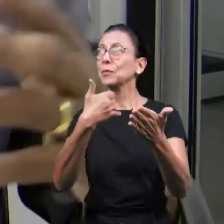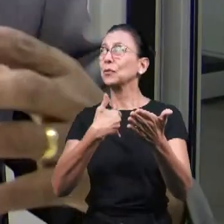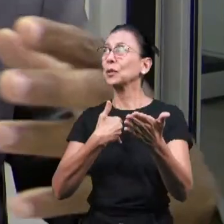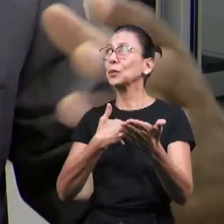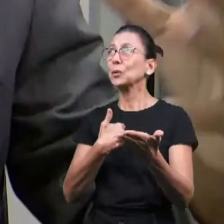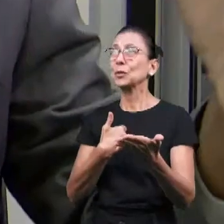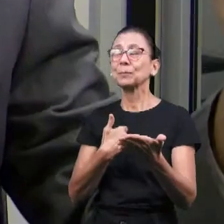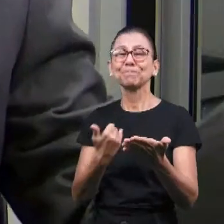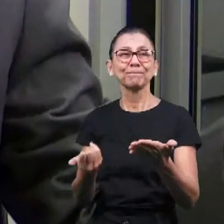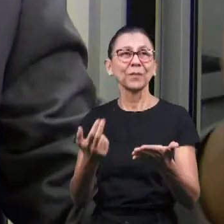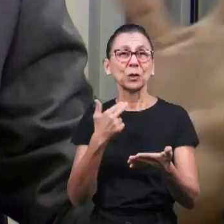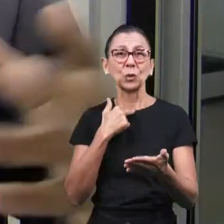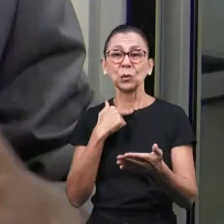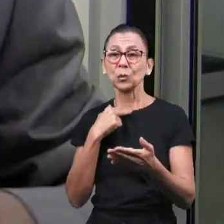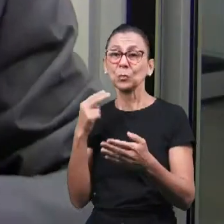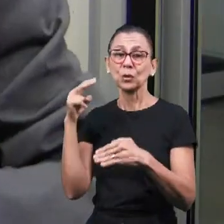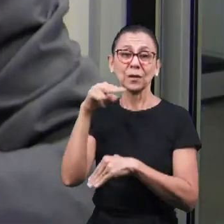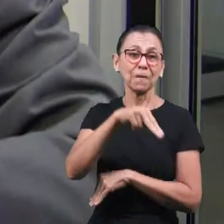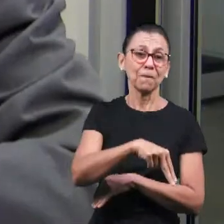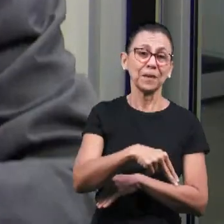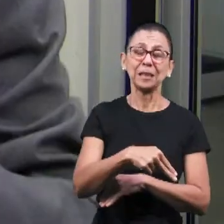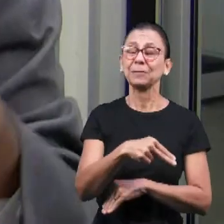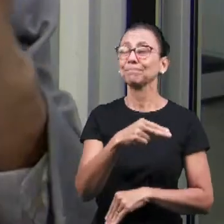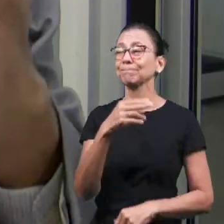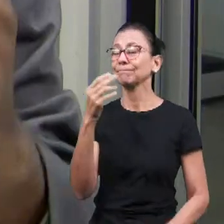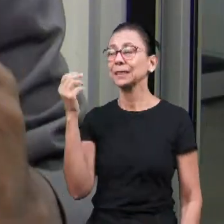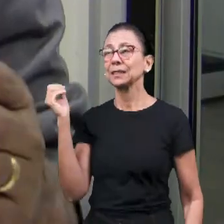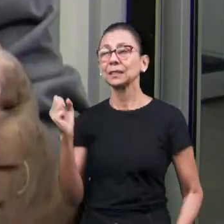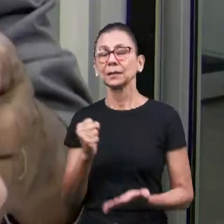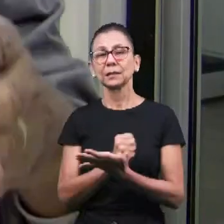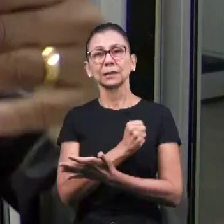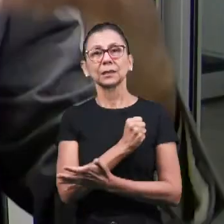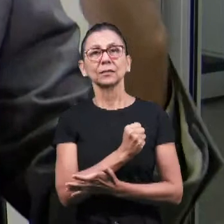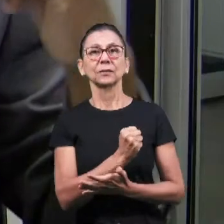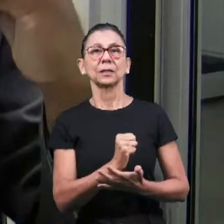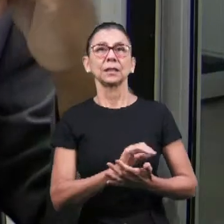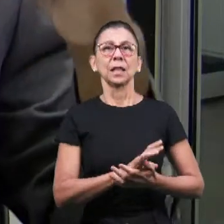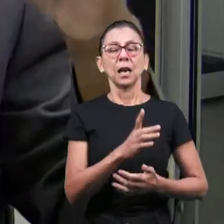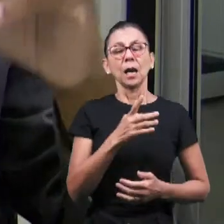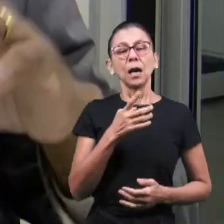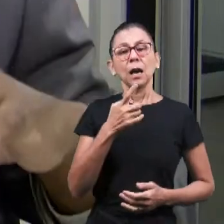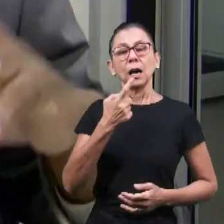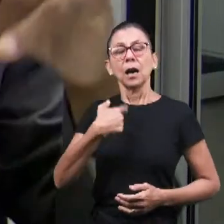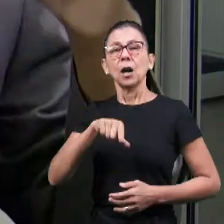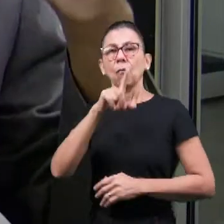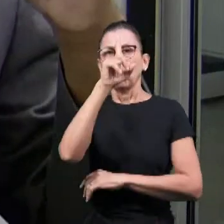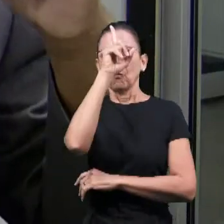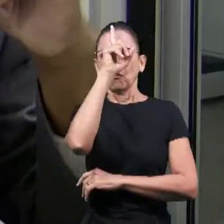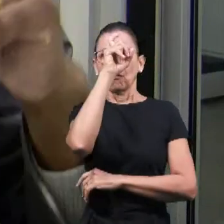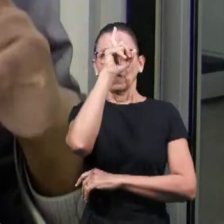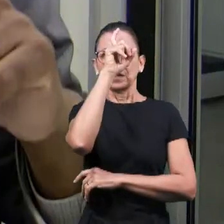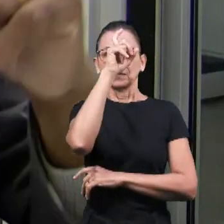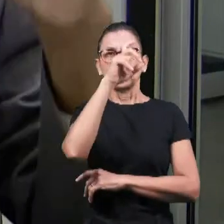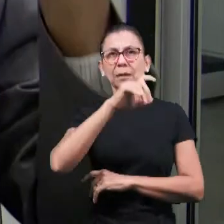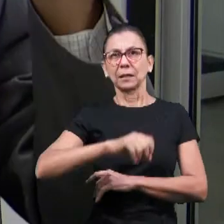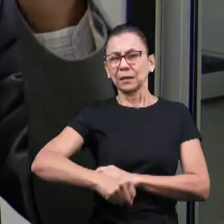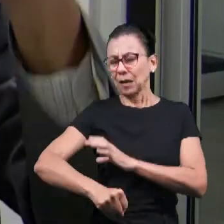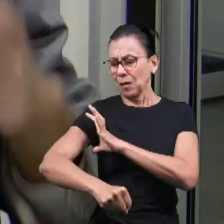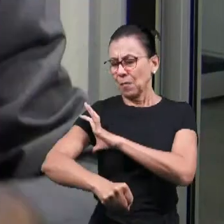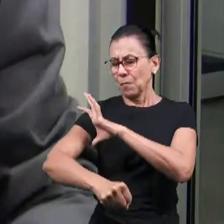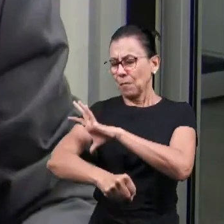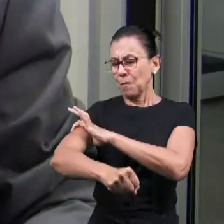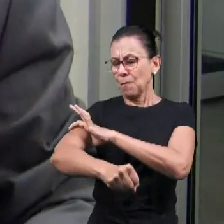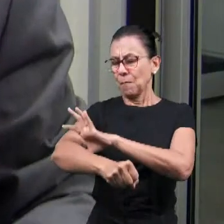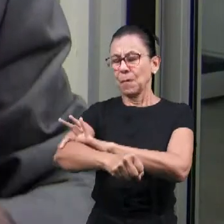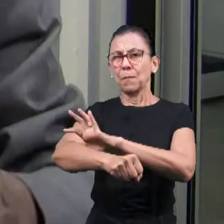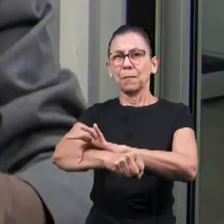Aí passa tudo na sua mente na hora. Claro. Fui pro hospital, chegou lá no hospital, na clínica dos acidentados, que era ali no mercado da Vila Rubim. Mas na época era na